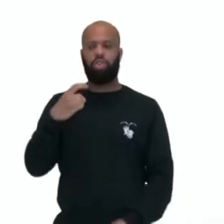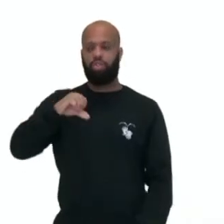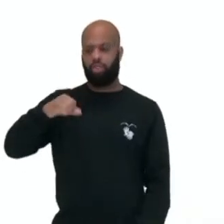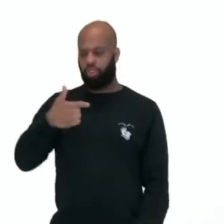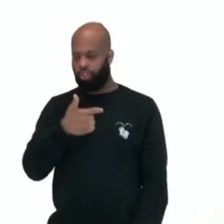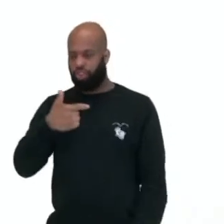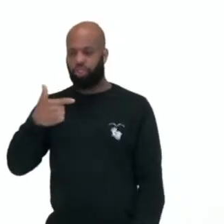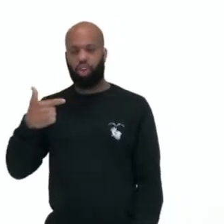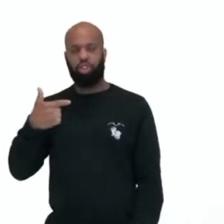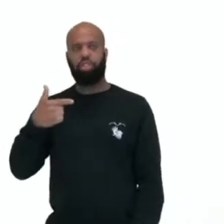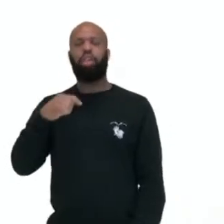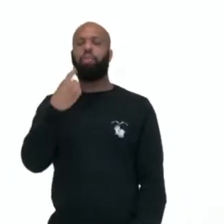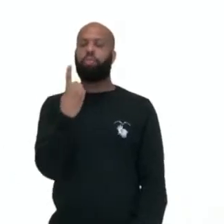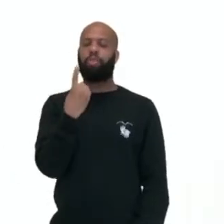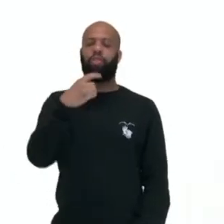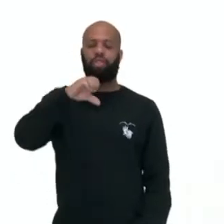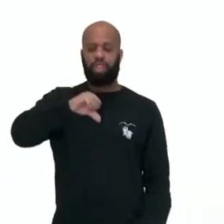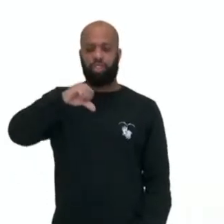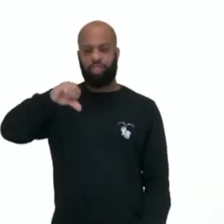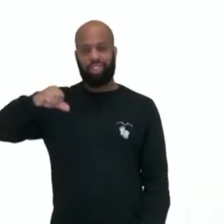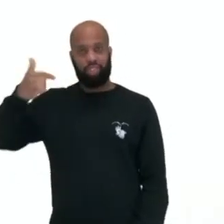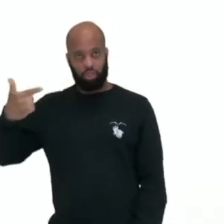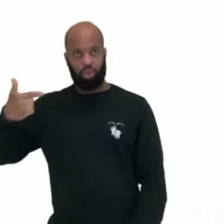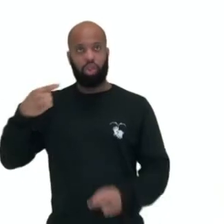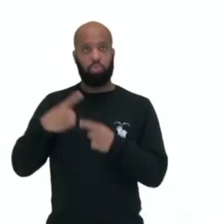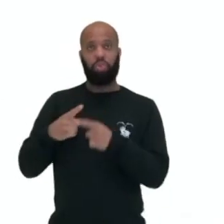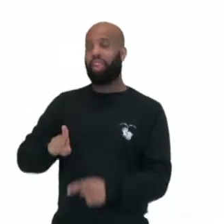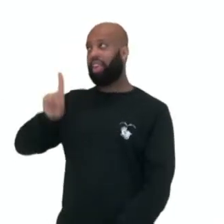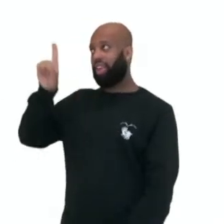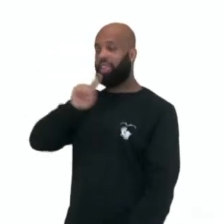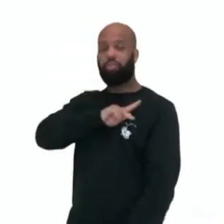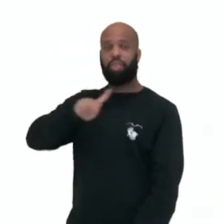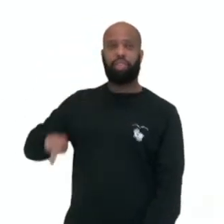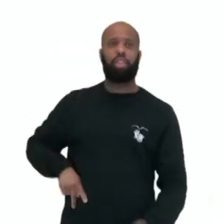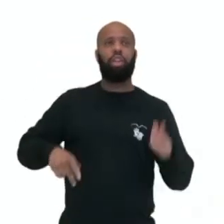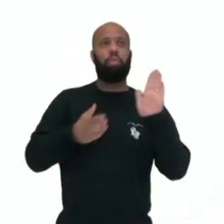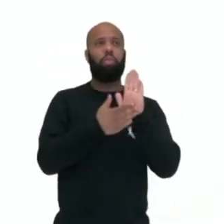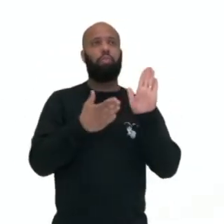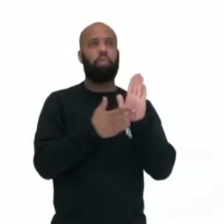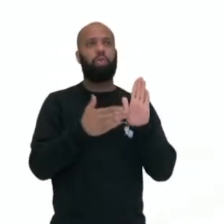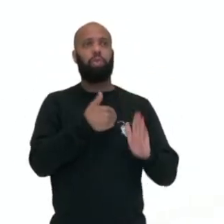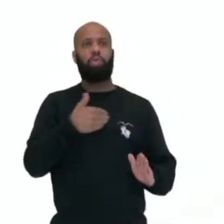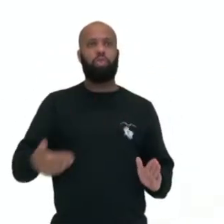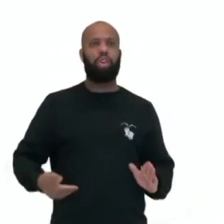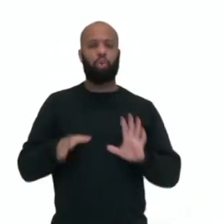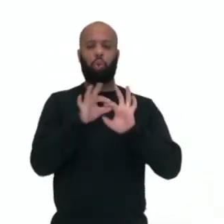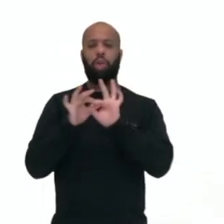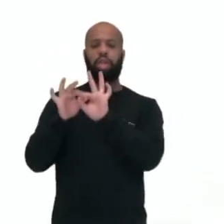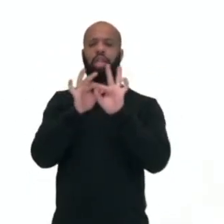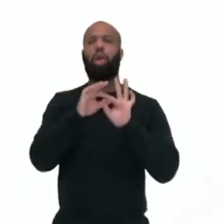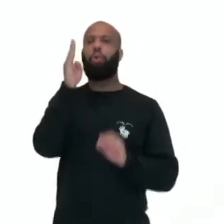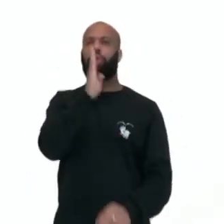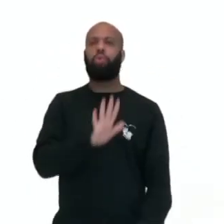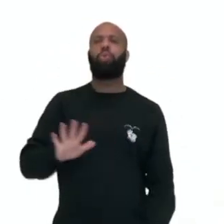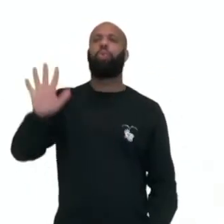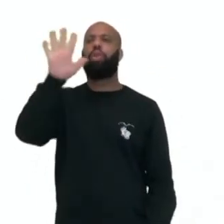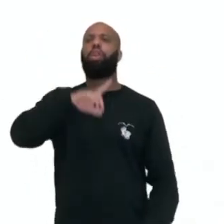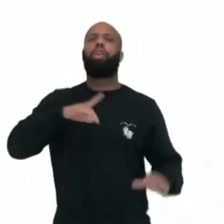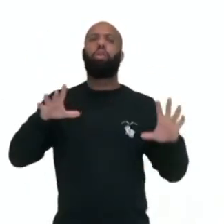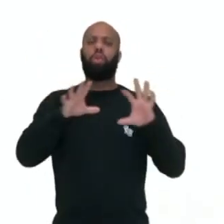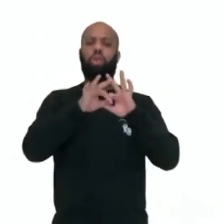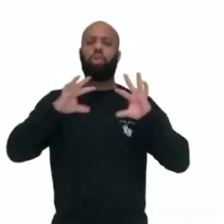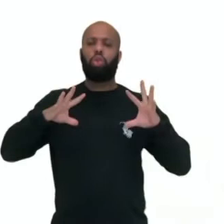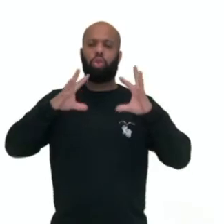da renúncia e impeachment de Collor, o Itamar Franco propôs um governo de união nacional, integrando todas as